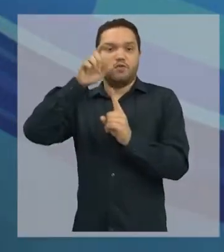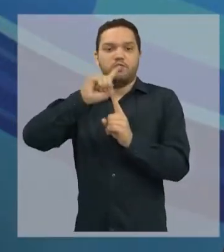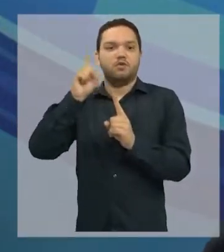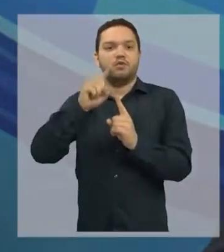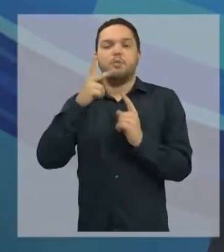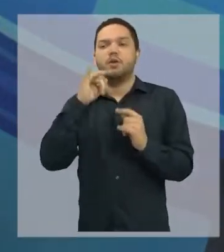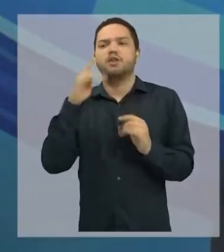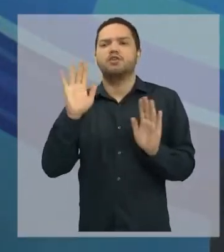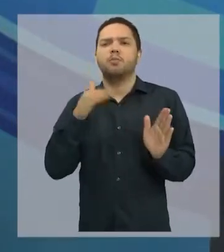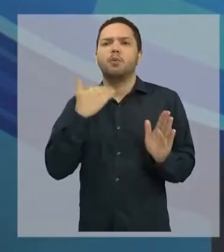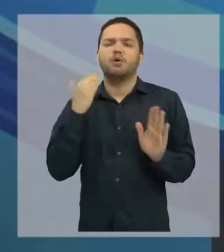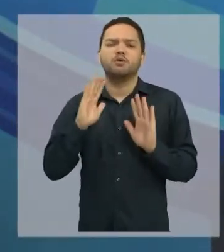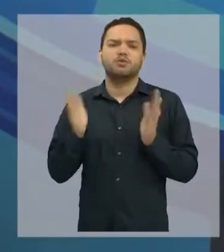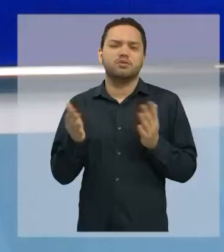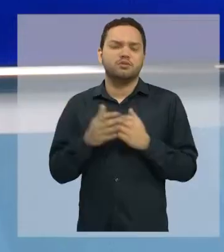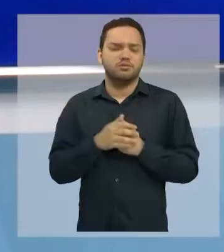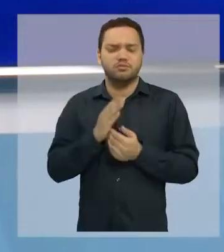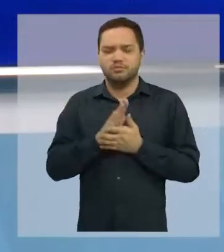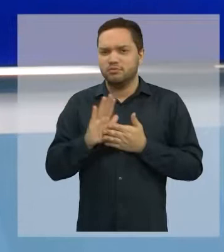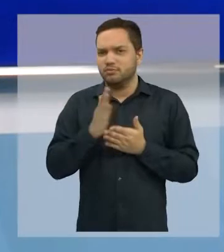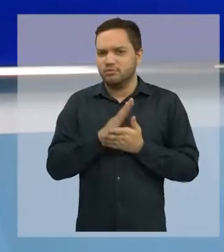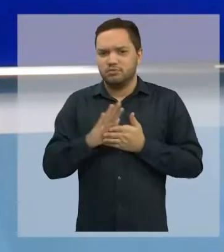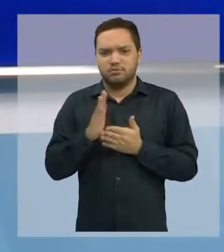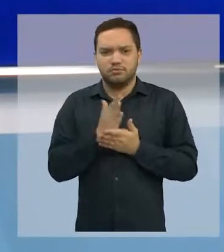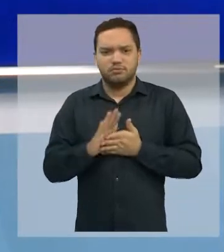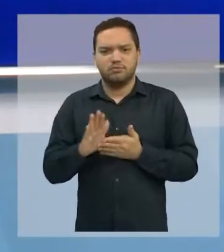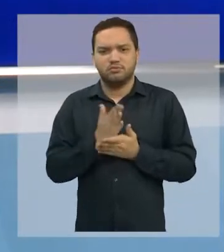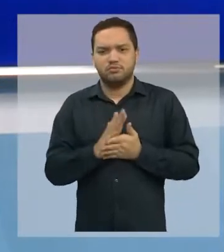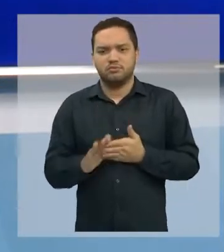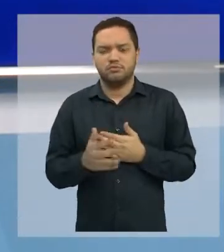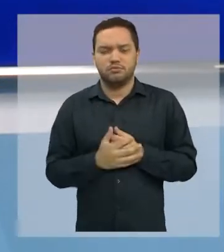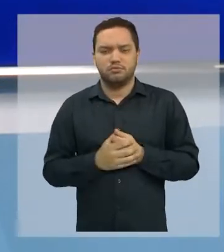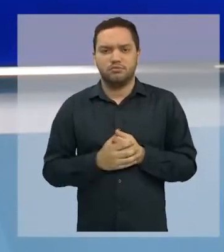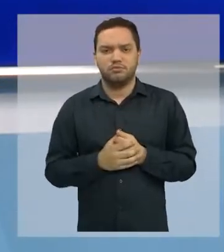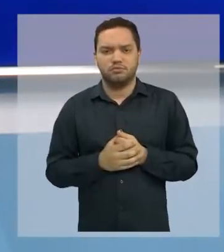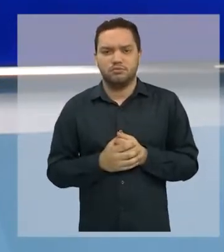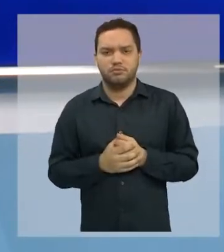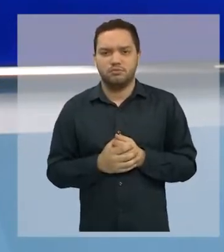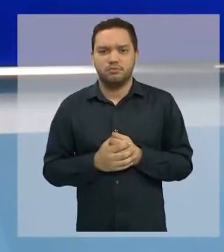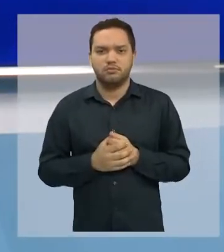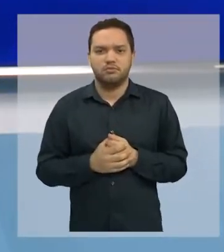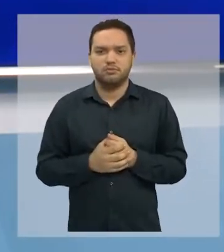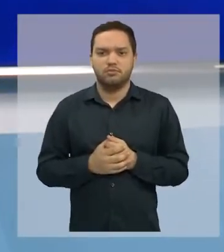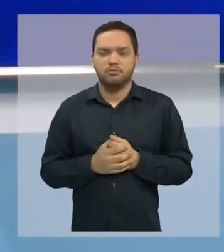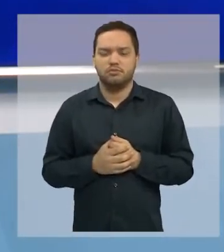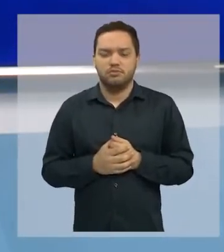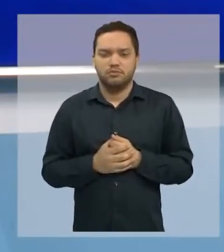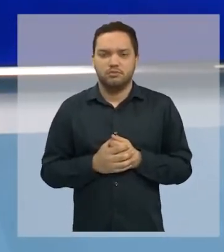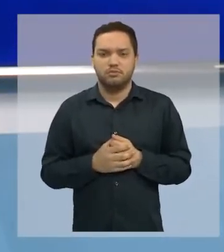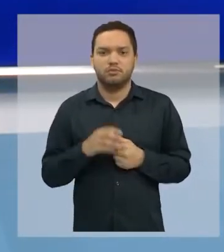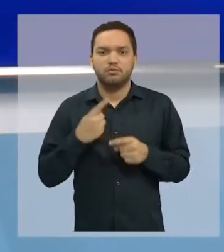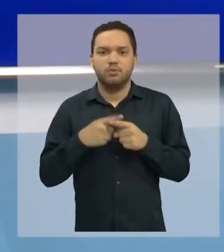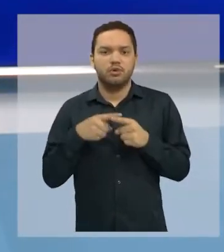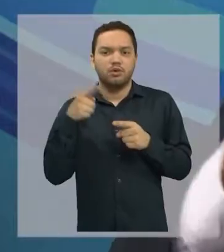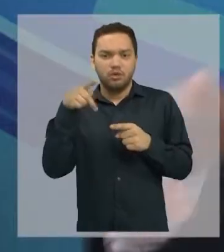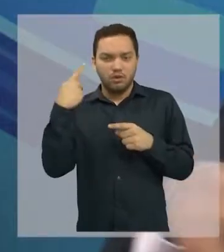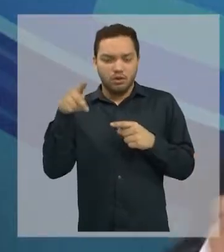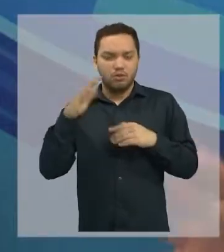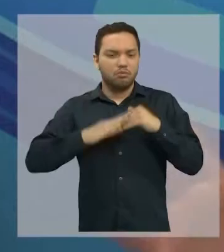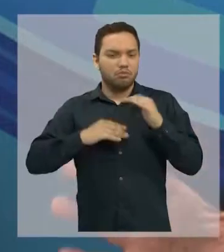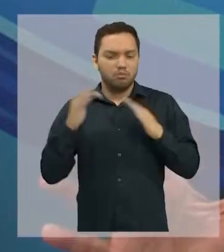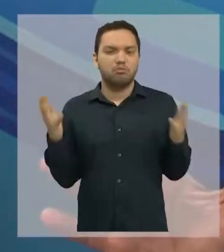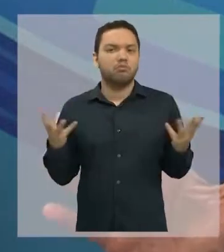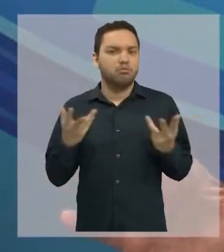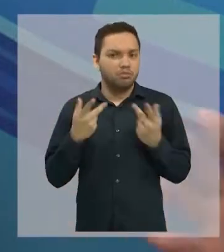pai. O pai já tinha até morrido. Sim. Nem foi por influência da pequena base eleitoral lá na Zona Norte aqui. Foi pela